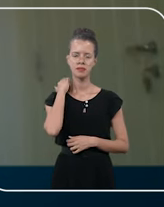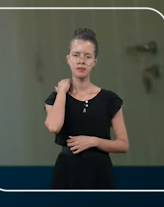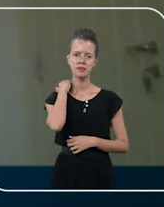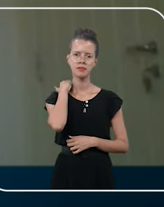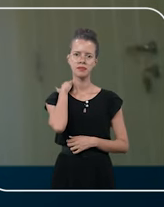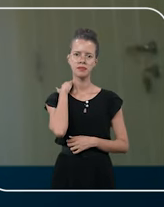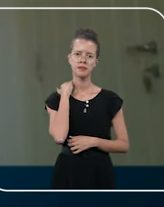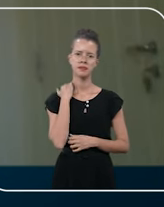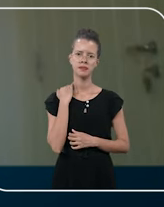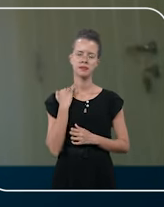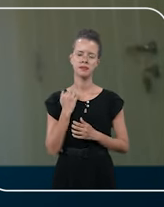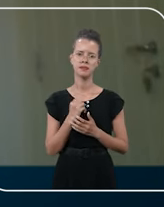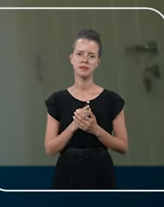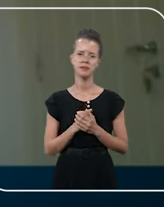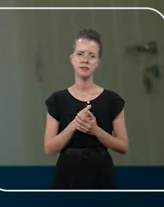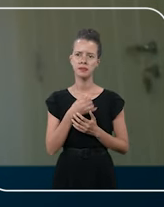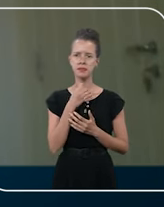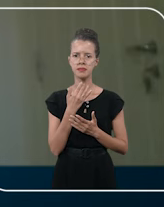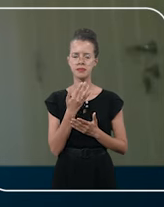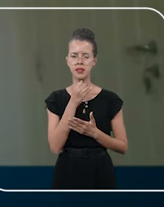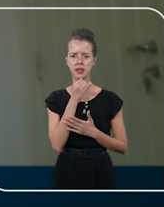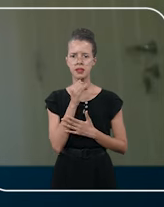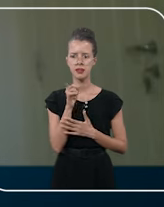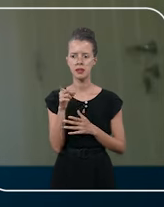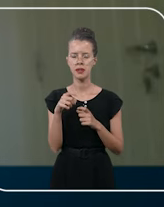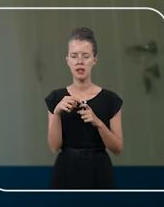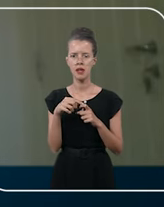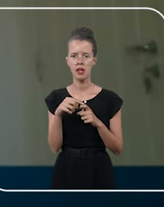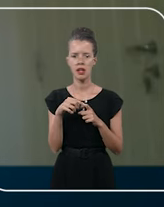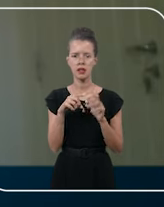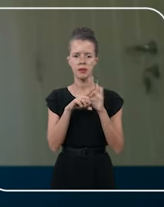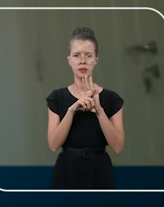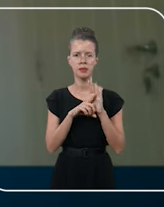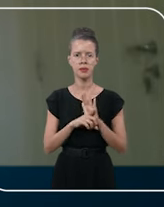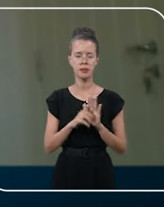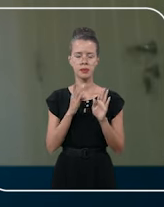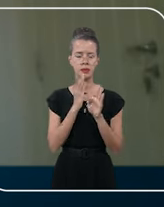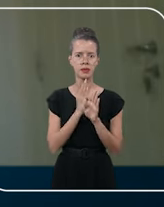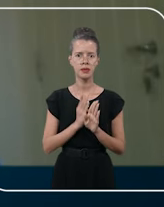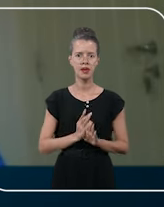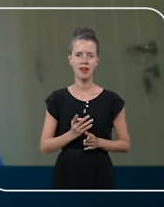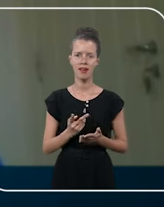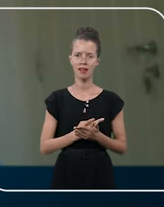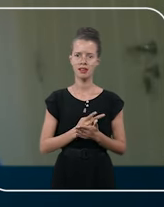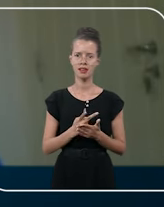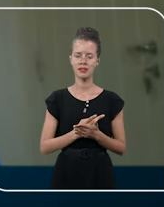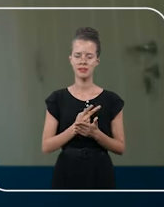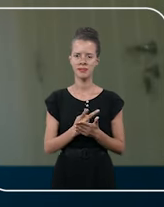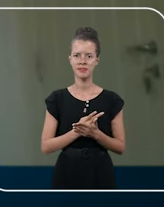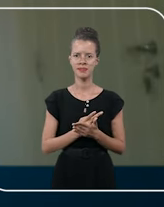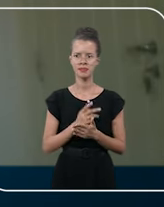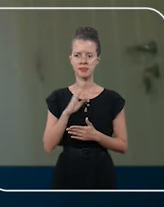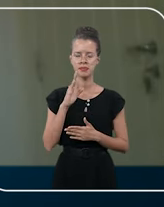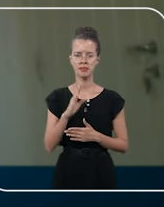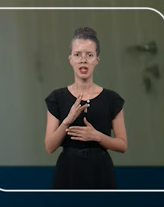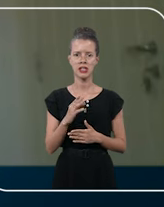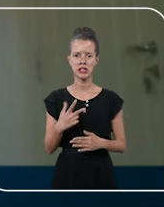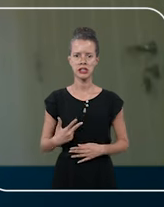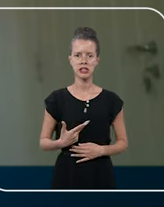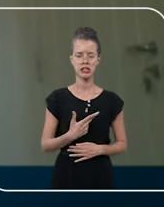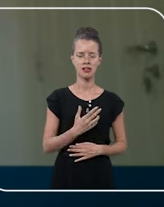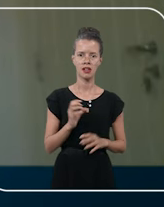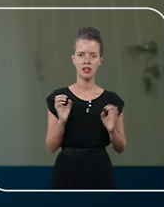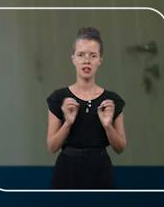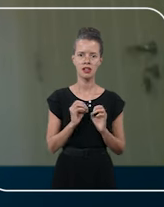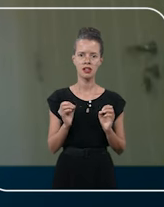médico diagnosticou errado e não fez nenhum tipo de intervenção cirúrgica. A